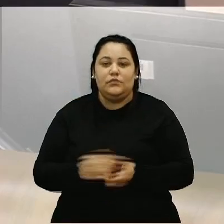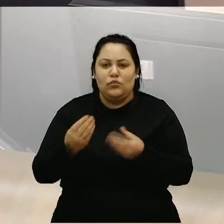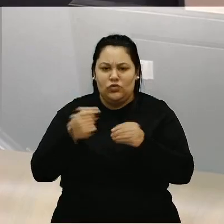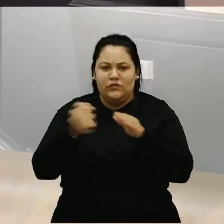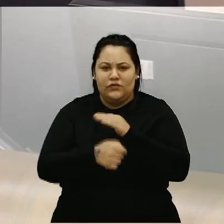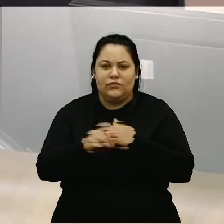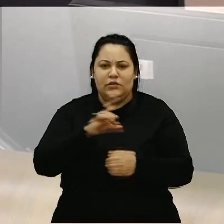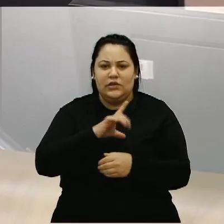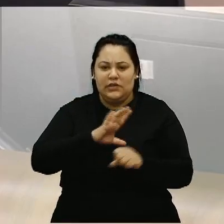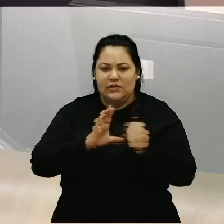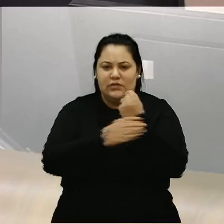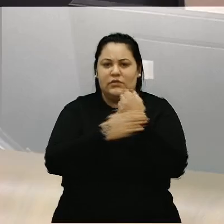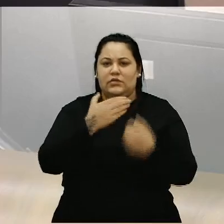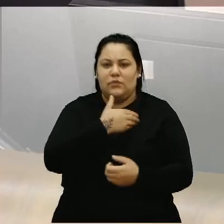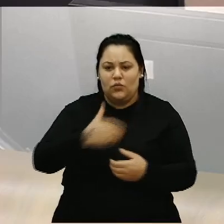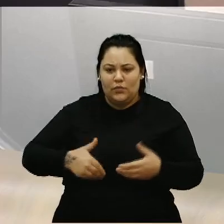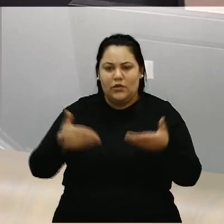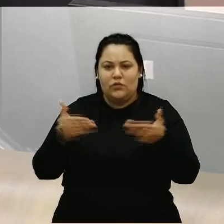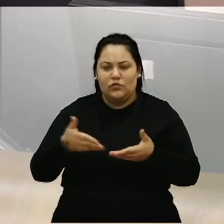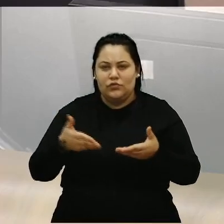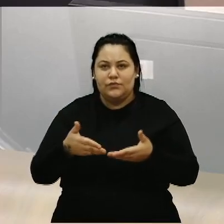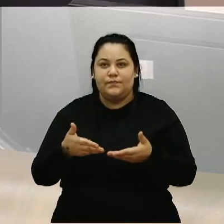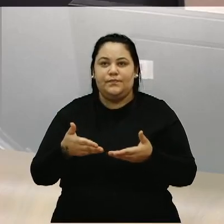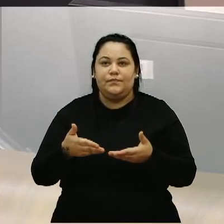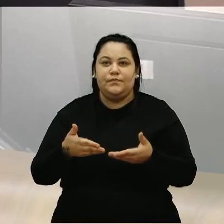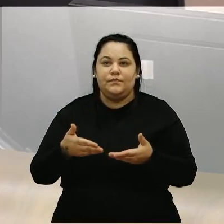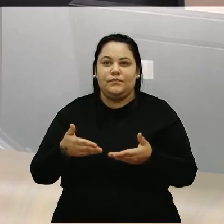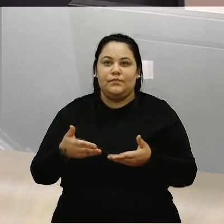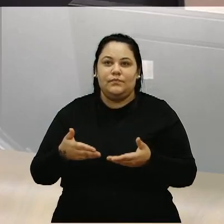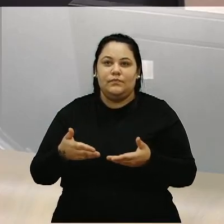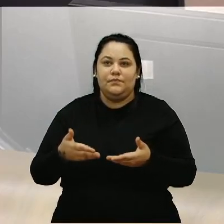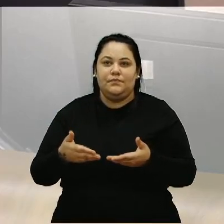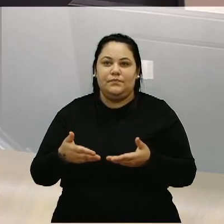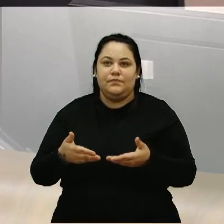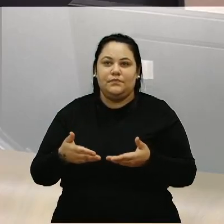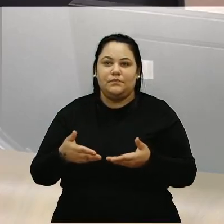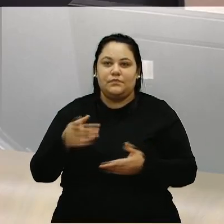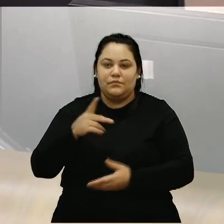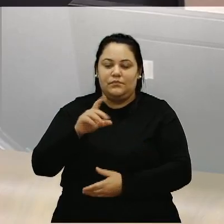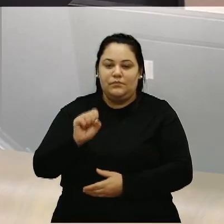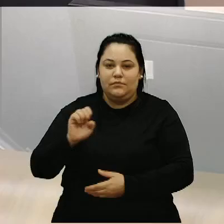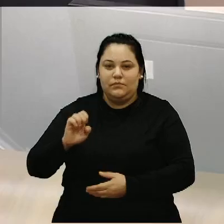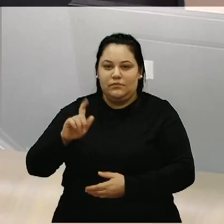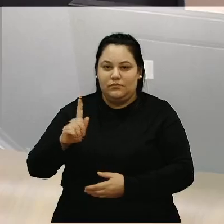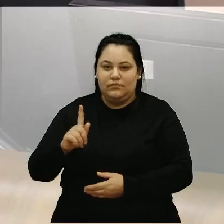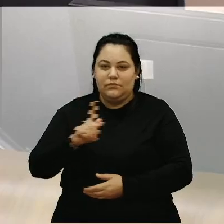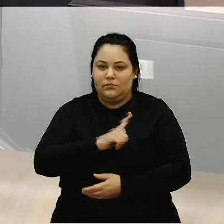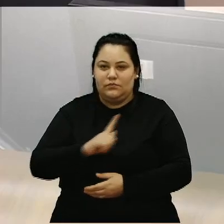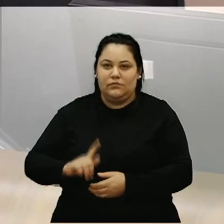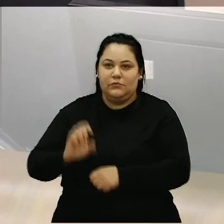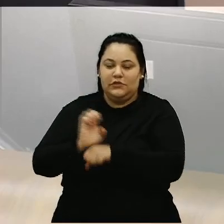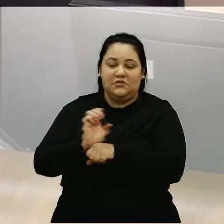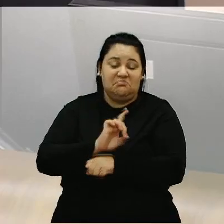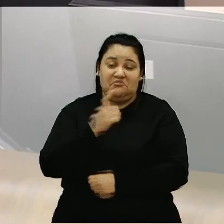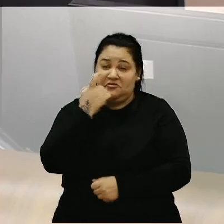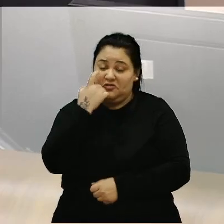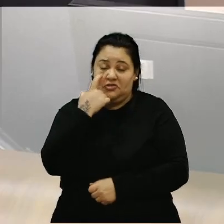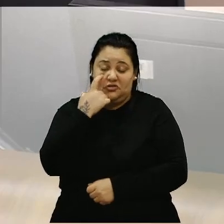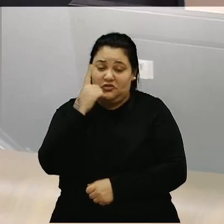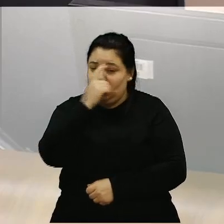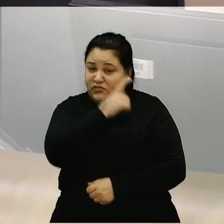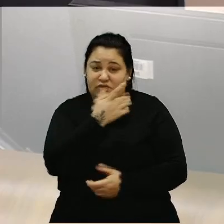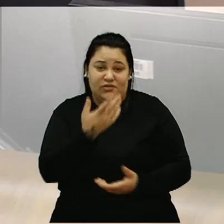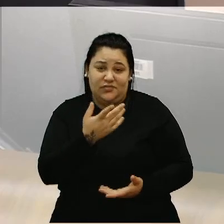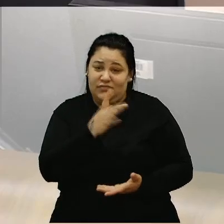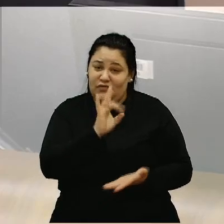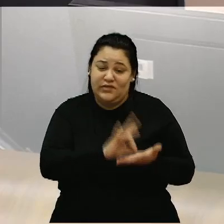existe na segurança pública hoje vem através do PSEG do governo do estado. Então, eu não vejo dificuldade em implementar isso em Caxias do